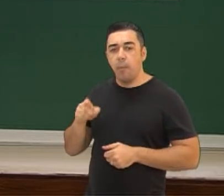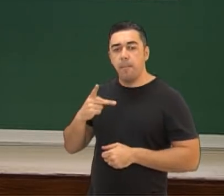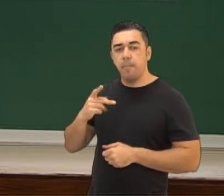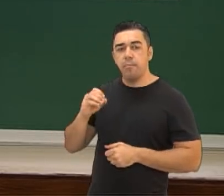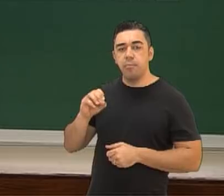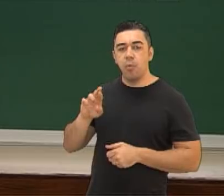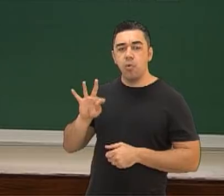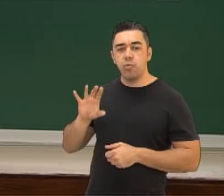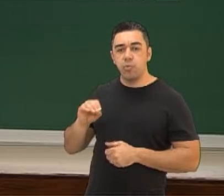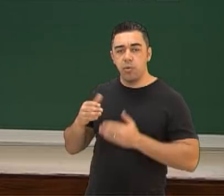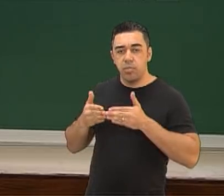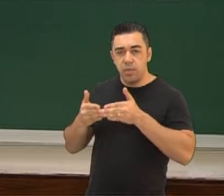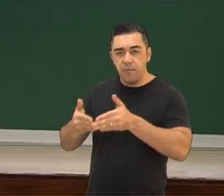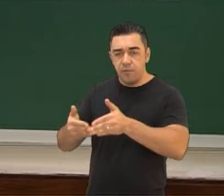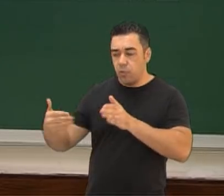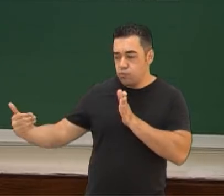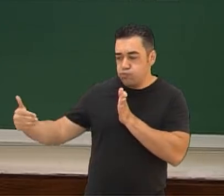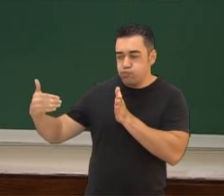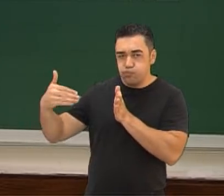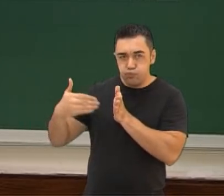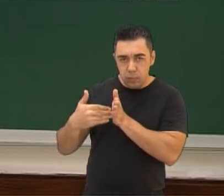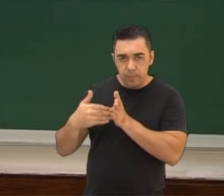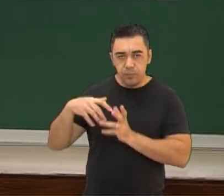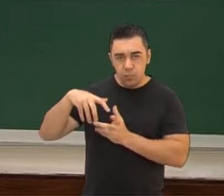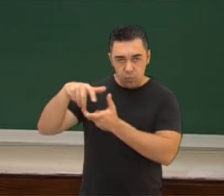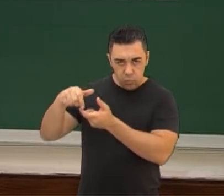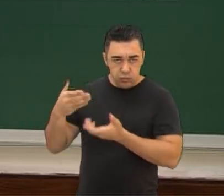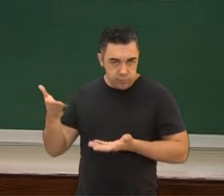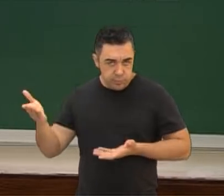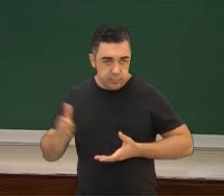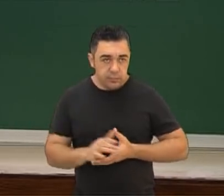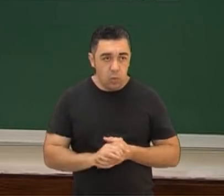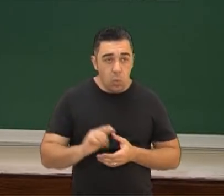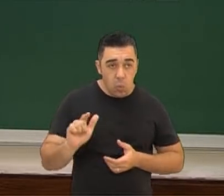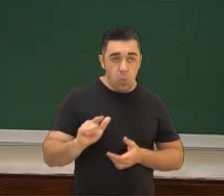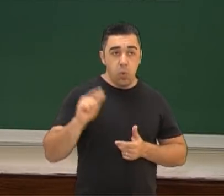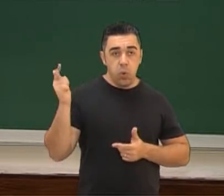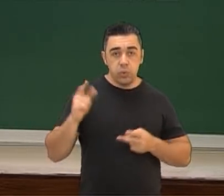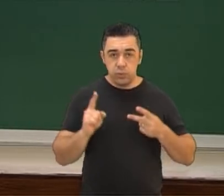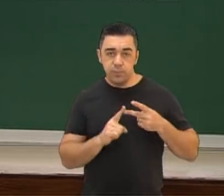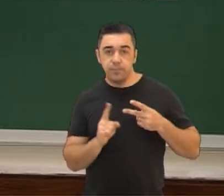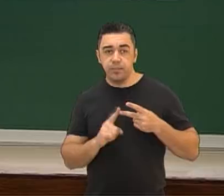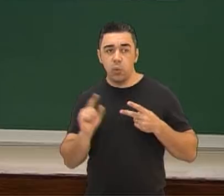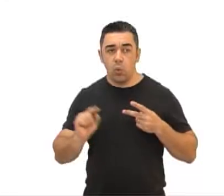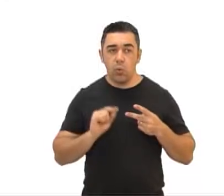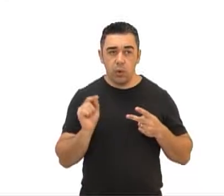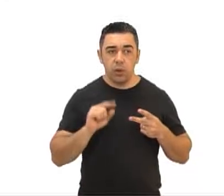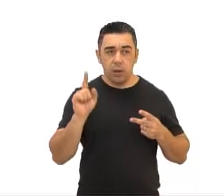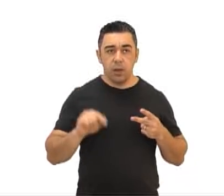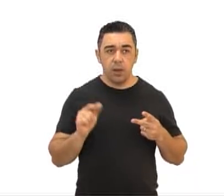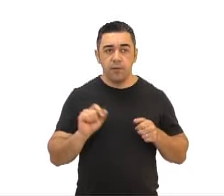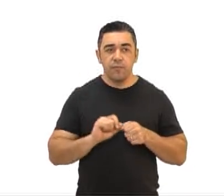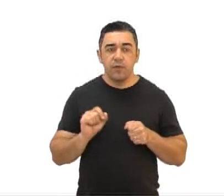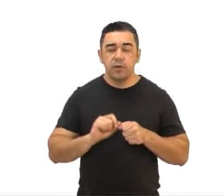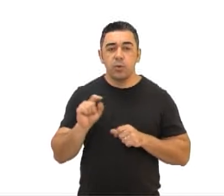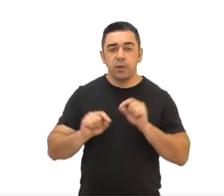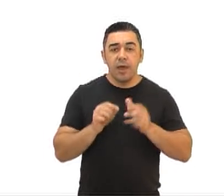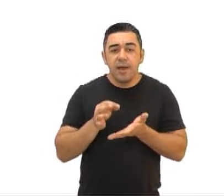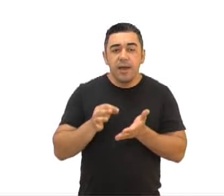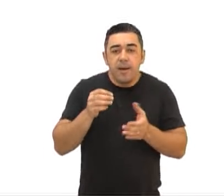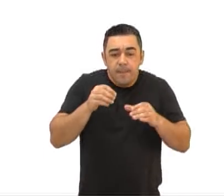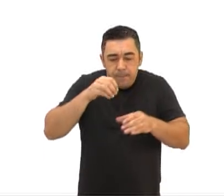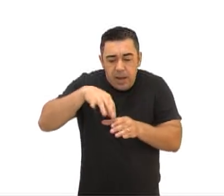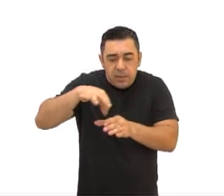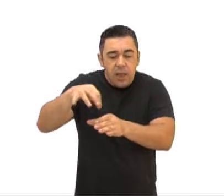esses produtos para outras partes do Brasil, do mundo. E outro fator de ocupação do sudeste foi o cultivo do